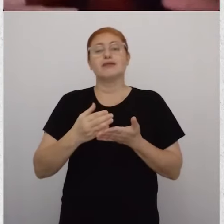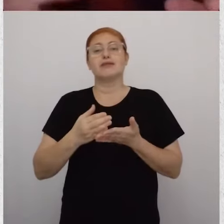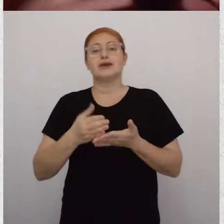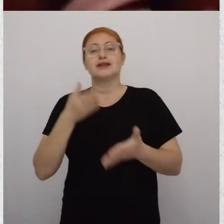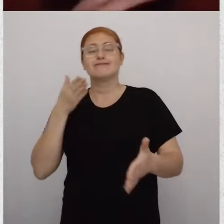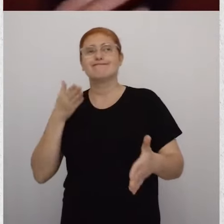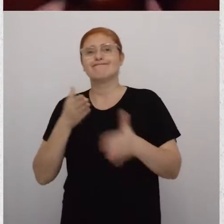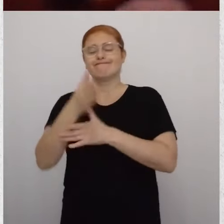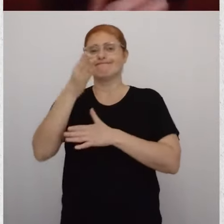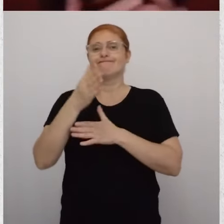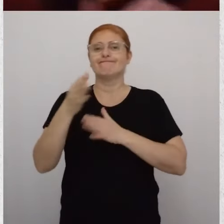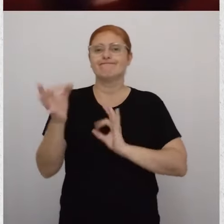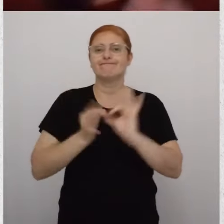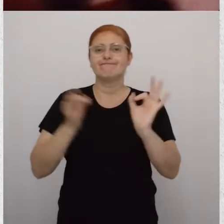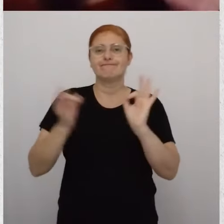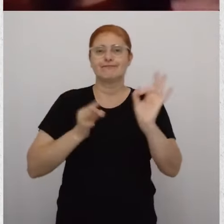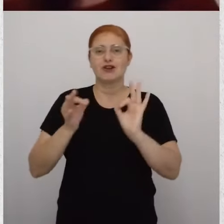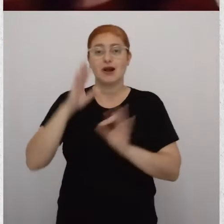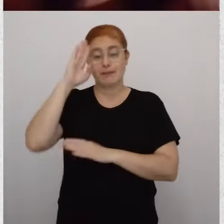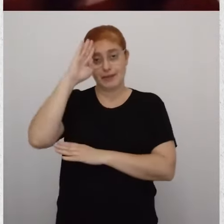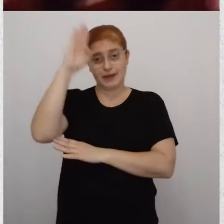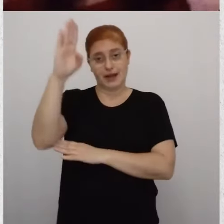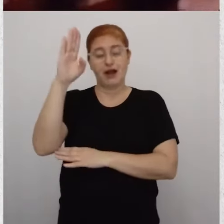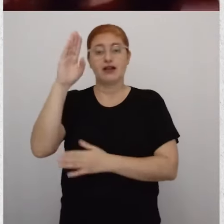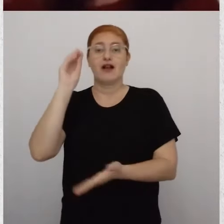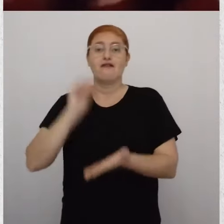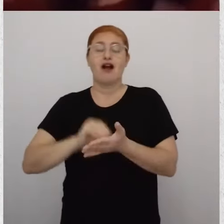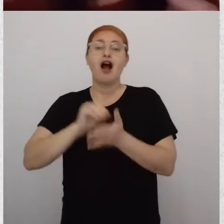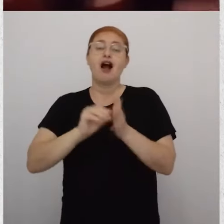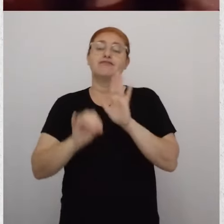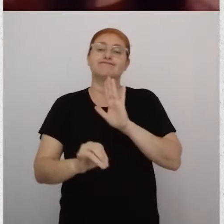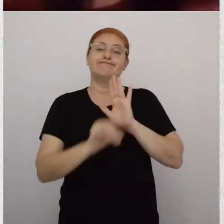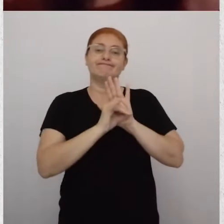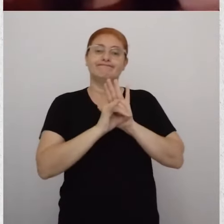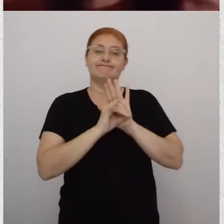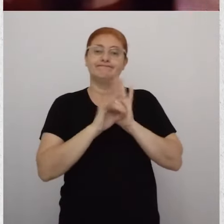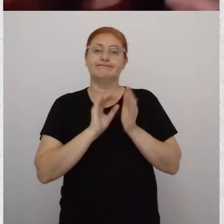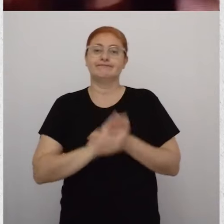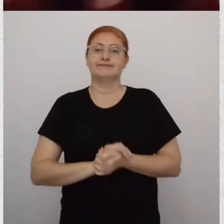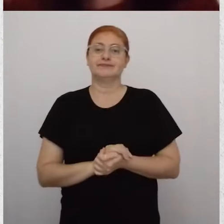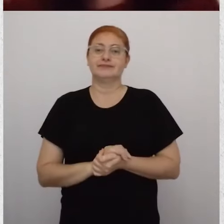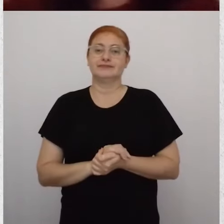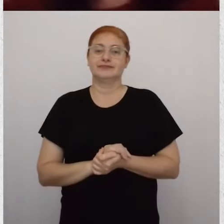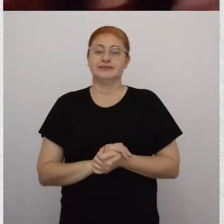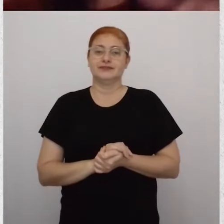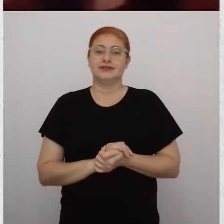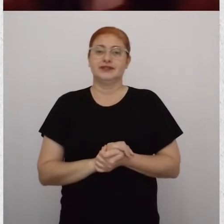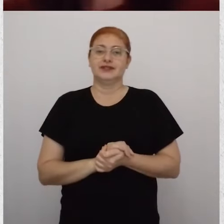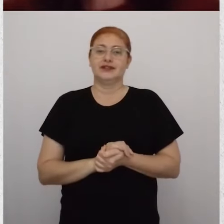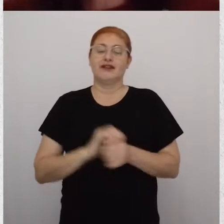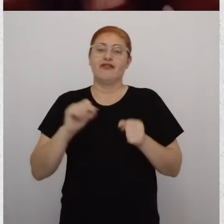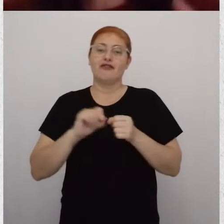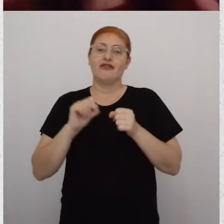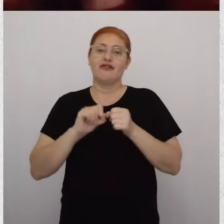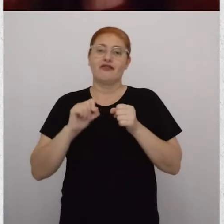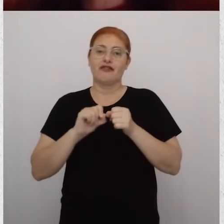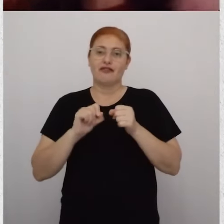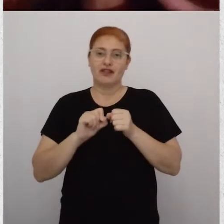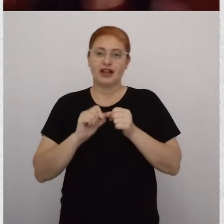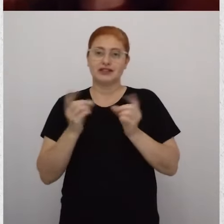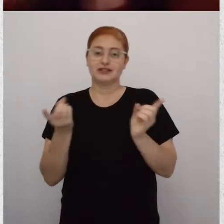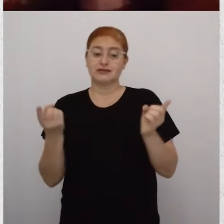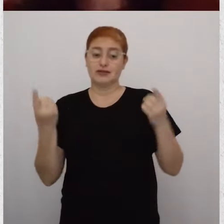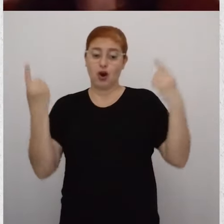esse projeto hegemônico. E essa falta de identificação passa a fazer com que os